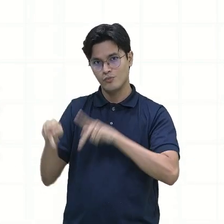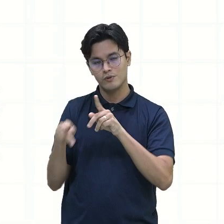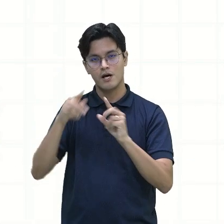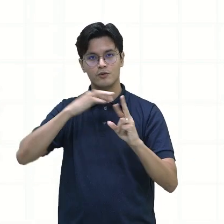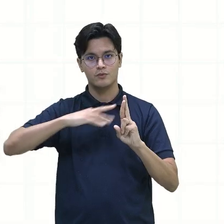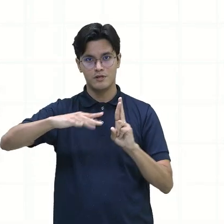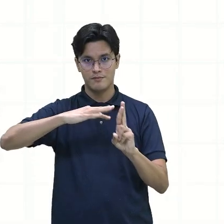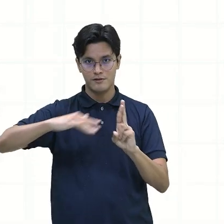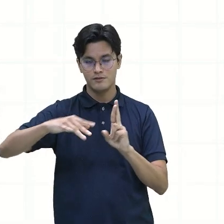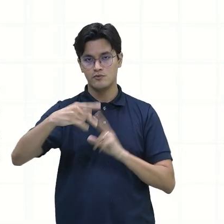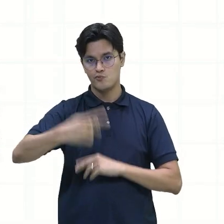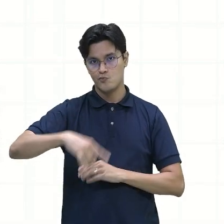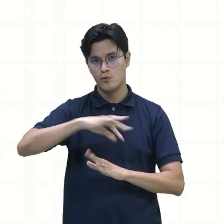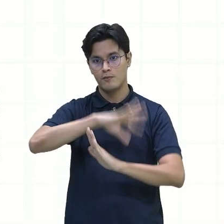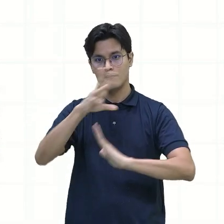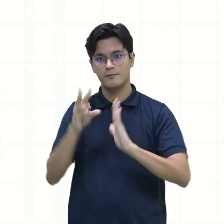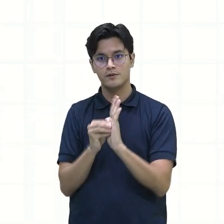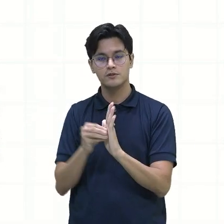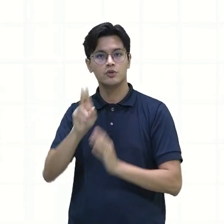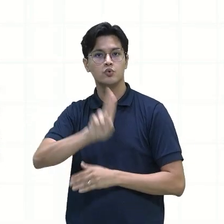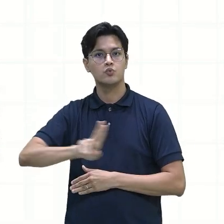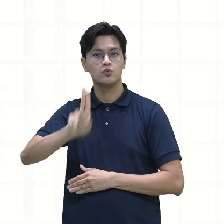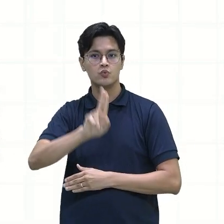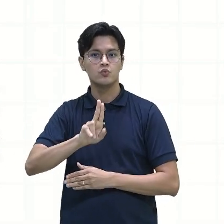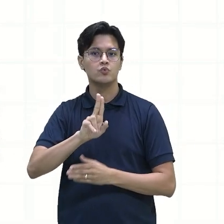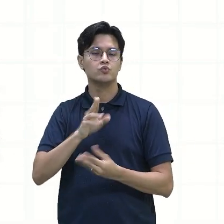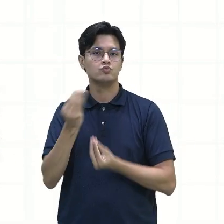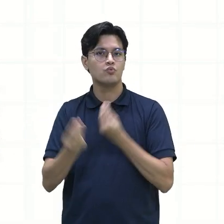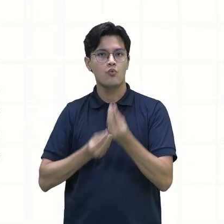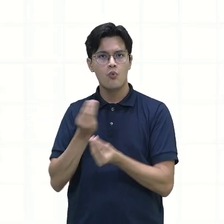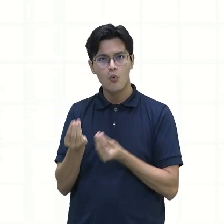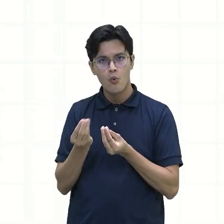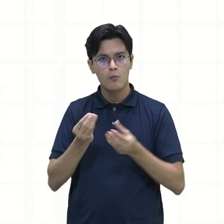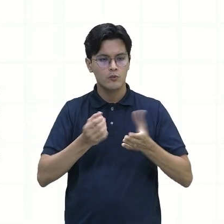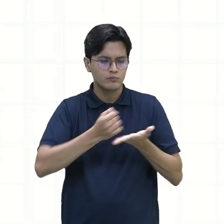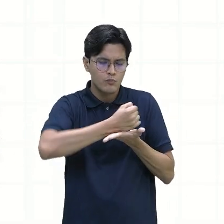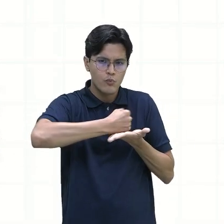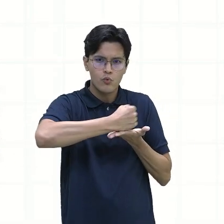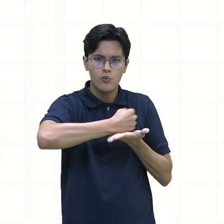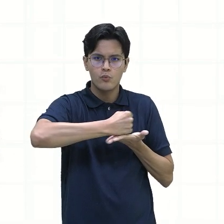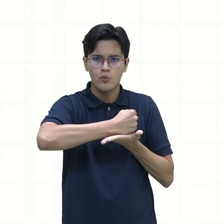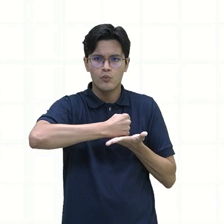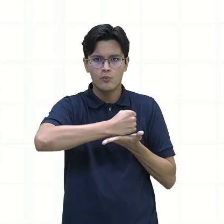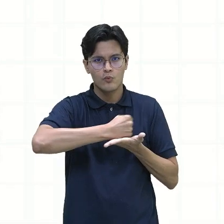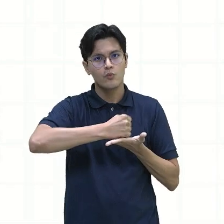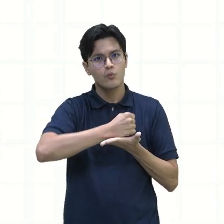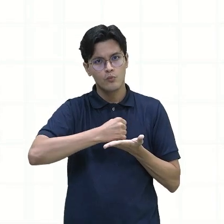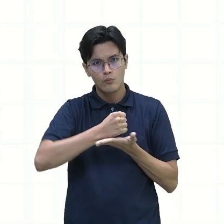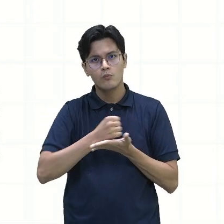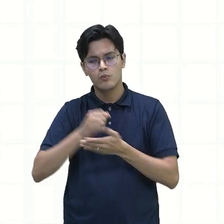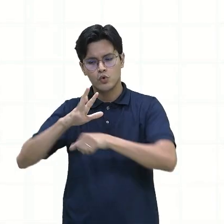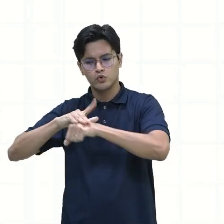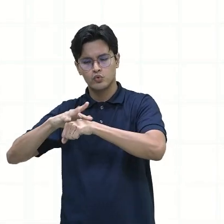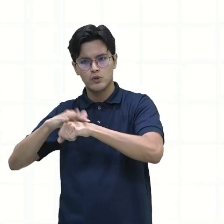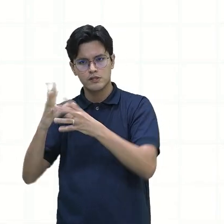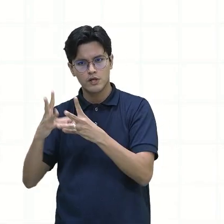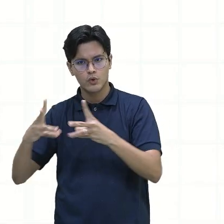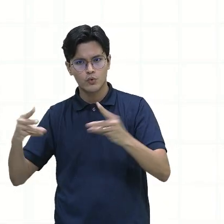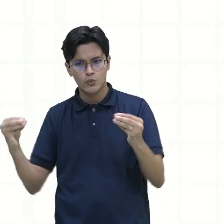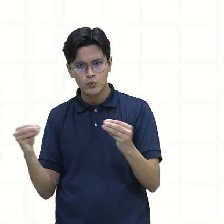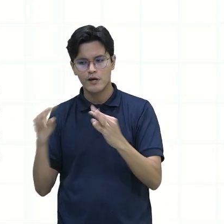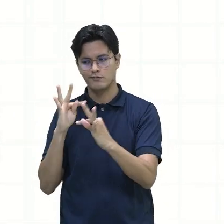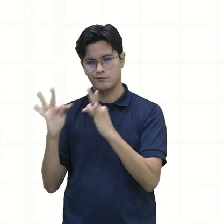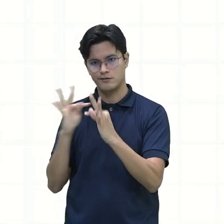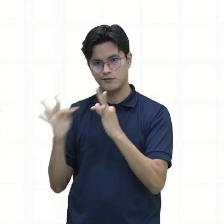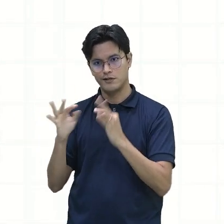Amazônia, para uso em cura, né, de doenças e no que pode ser ali